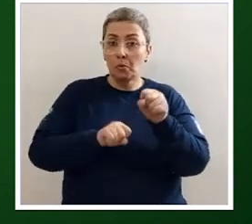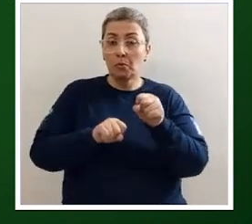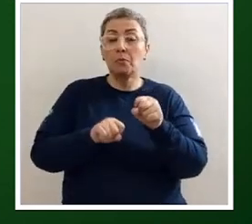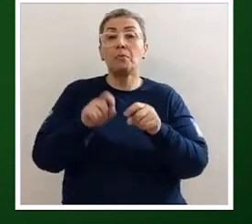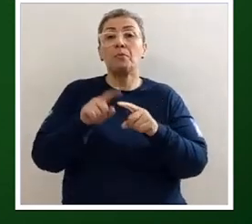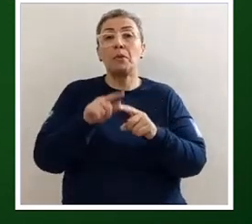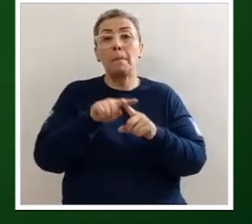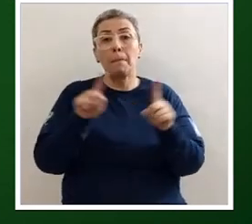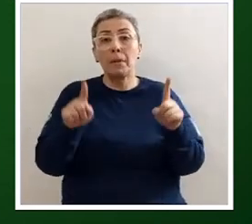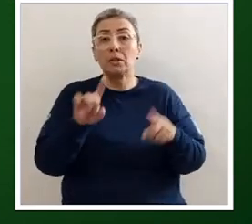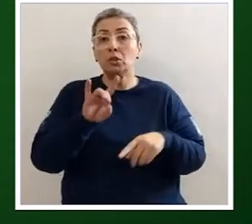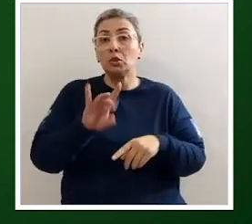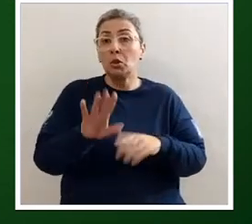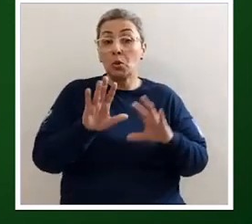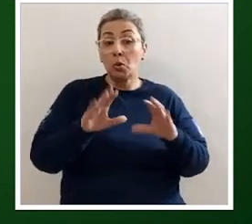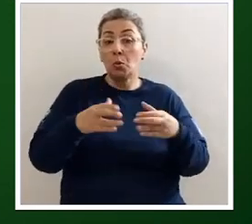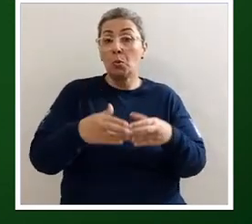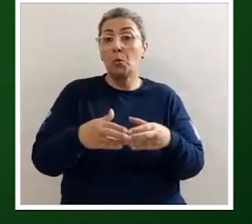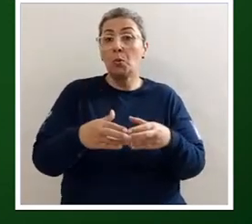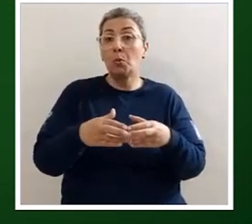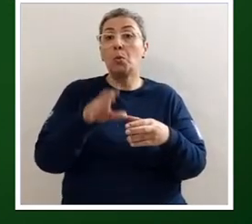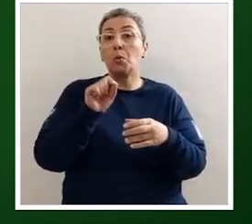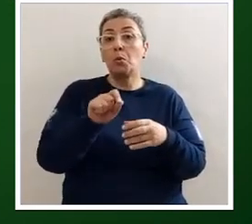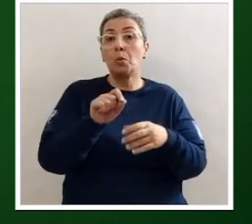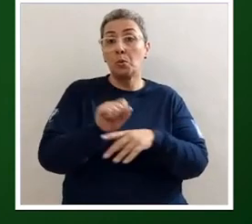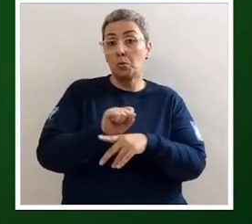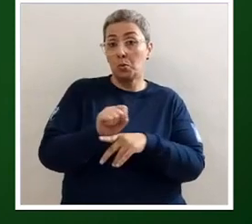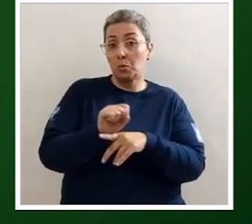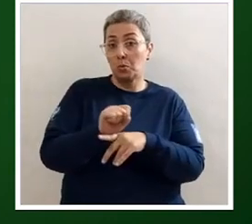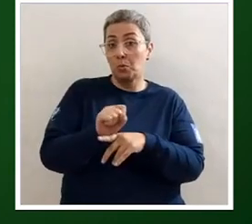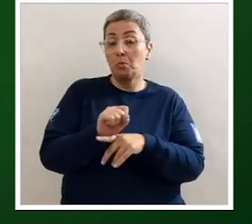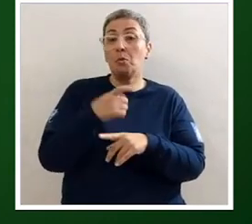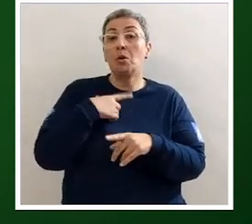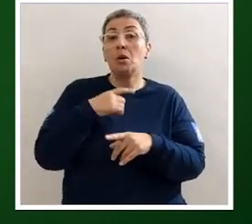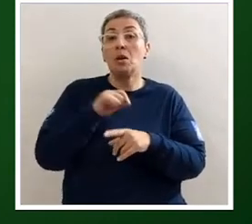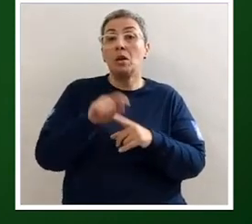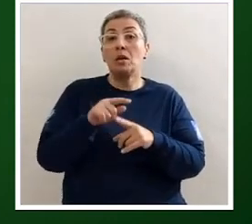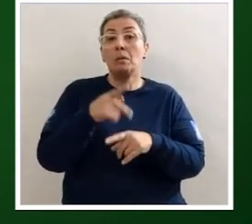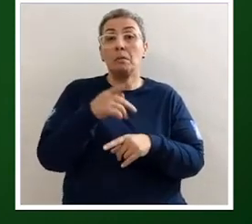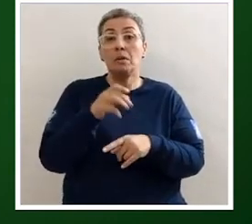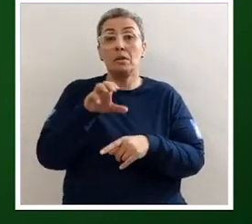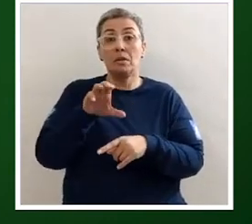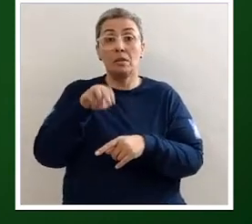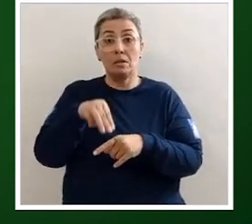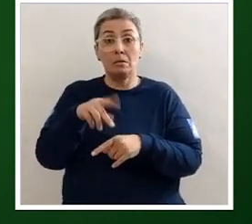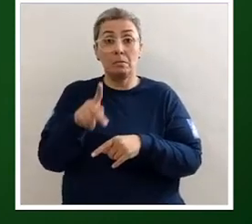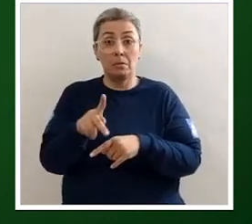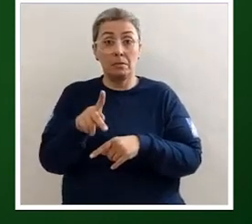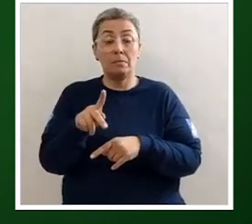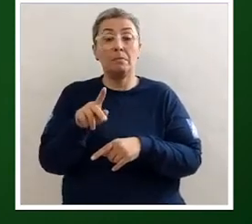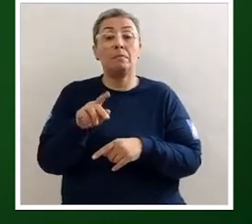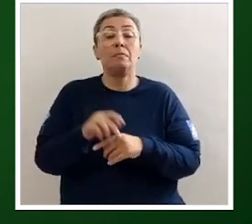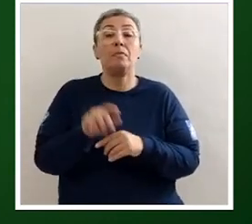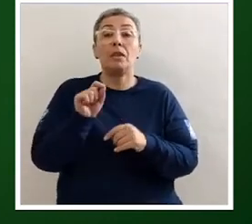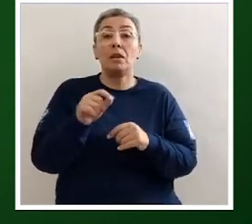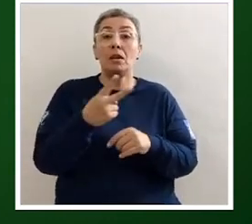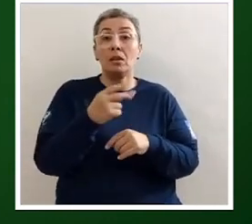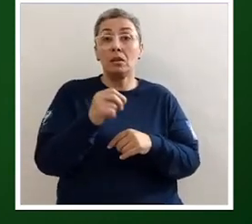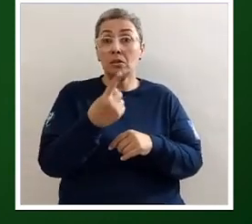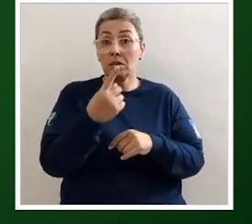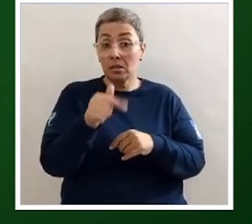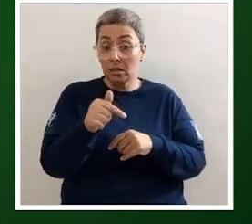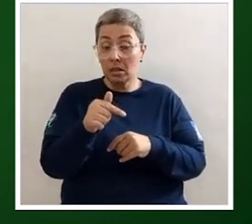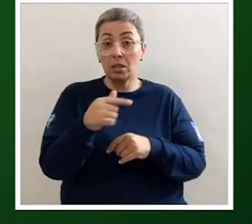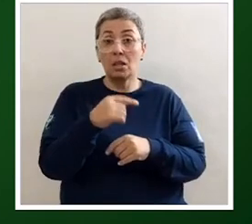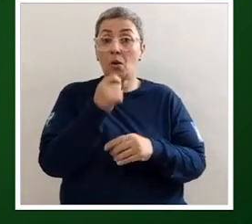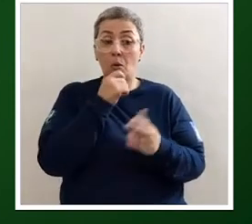mas apenas para a equipe da supervisão de ensino e os pcnps em 2017